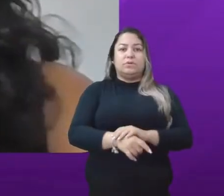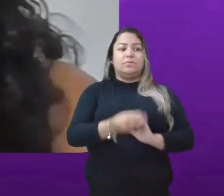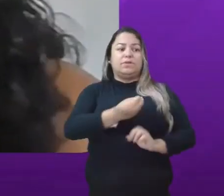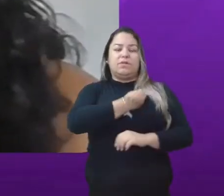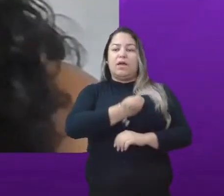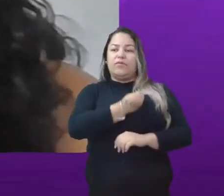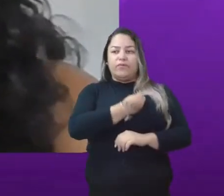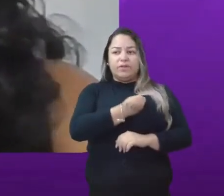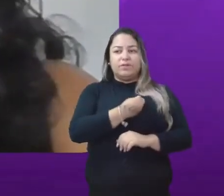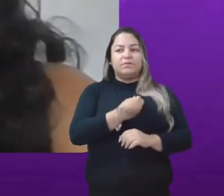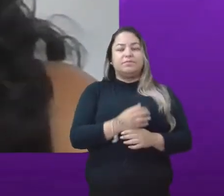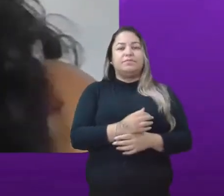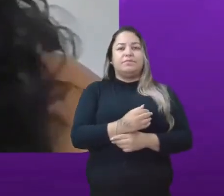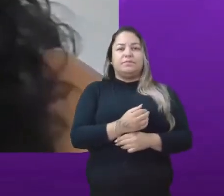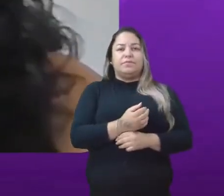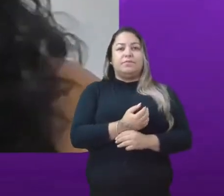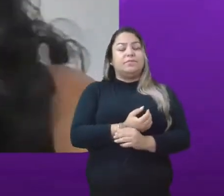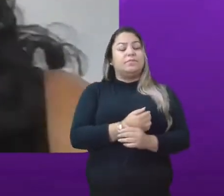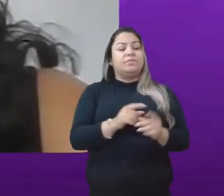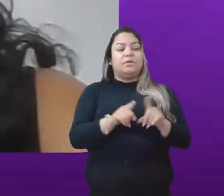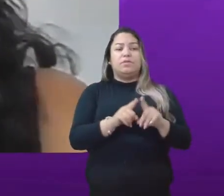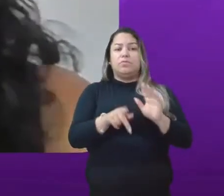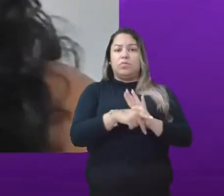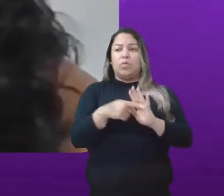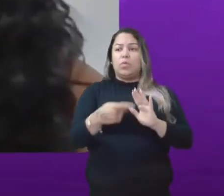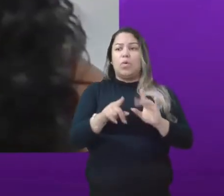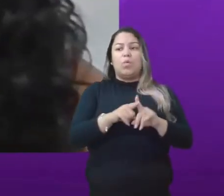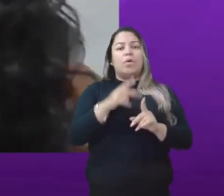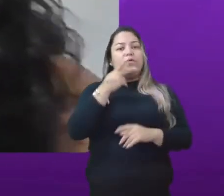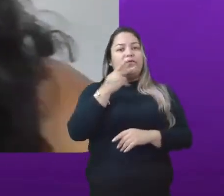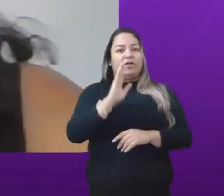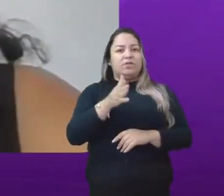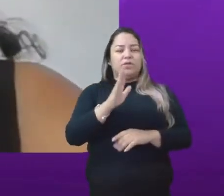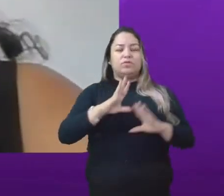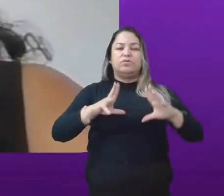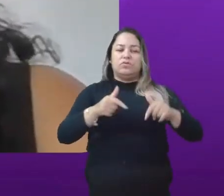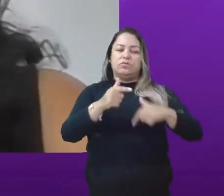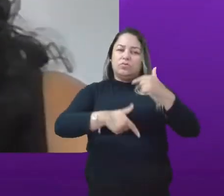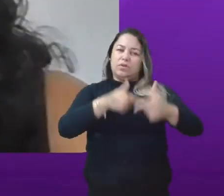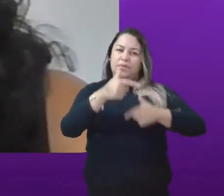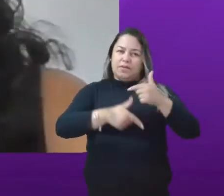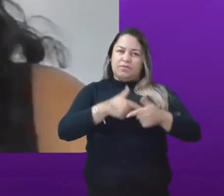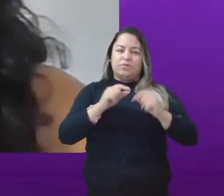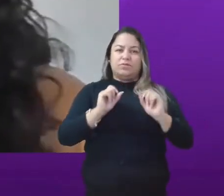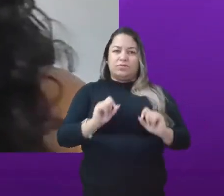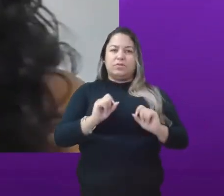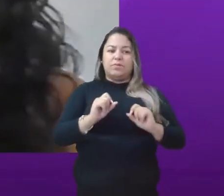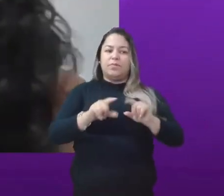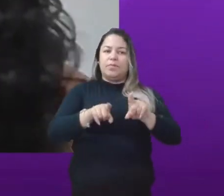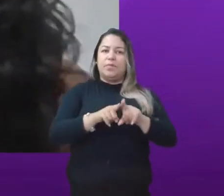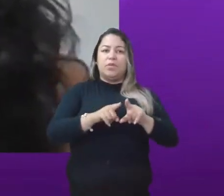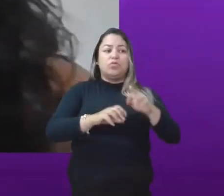vida, as formas de propriedade, como eu falei, todos os trabalhadores e trabalhadoras de um